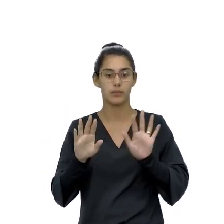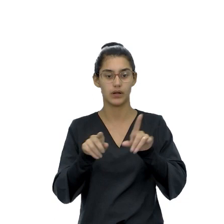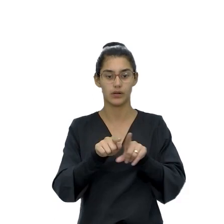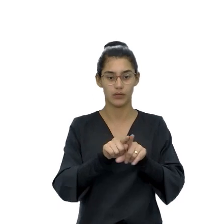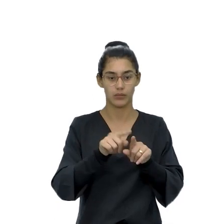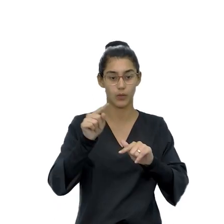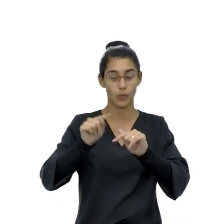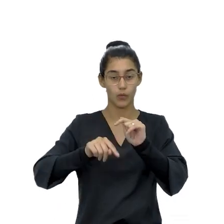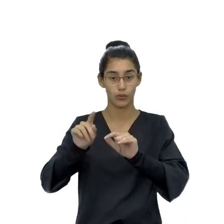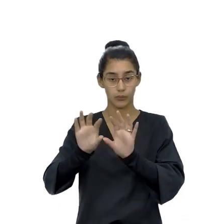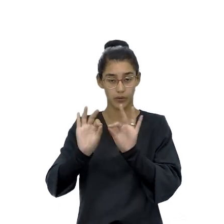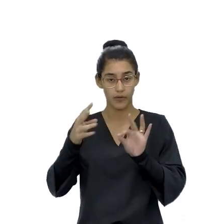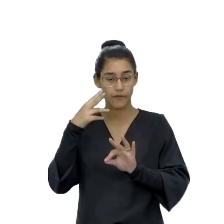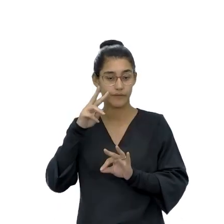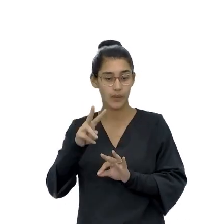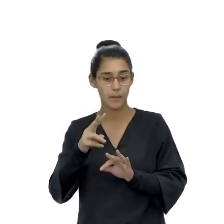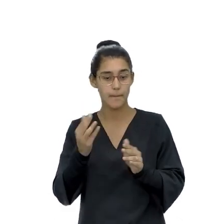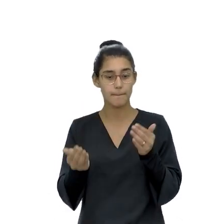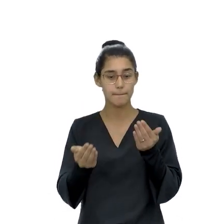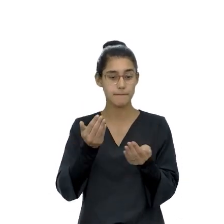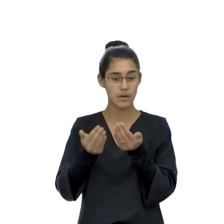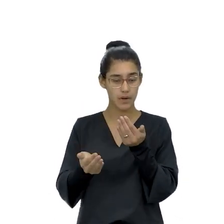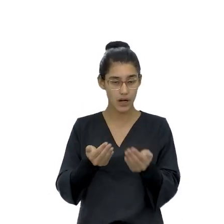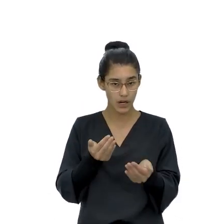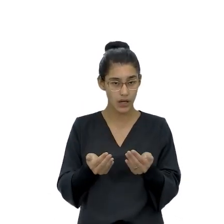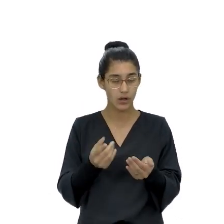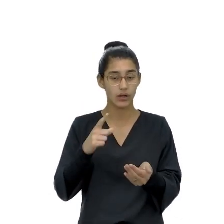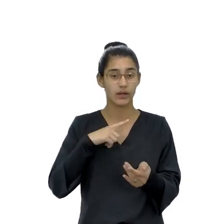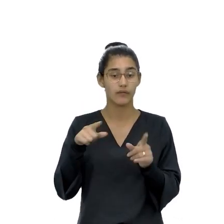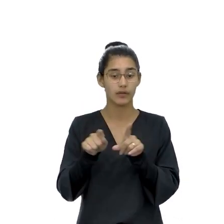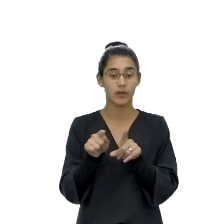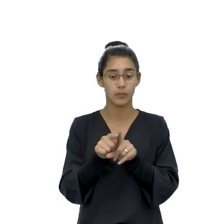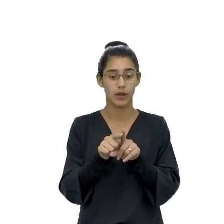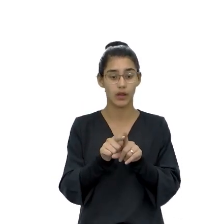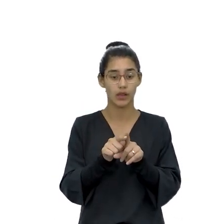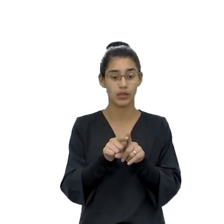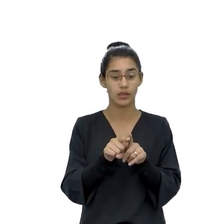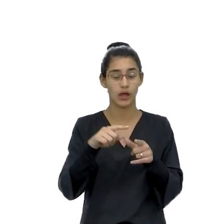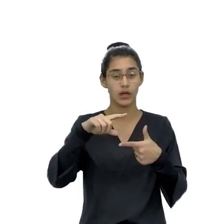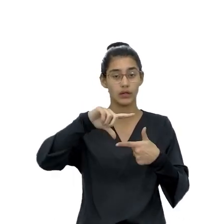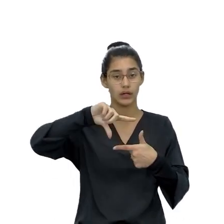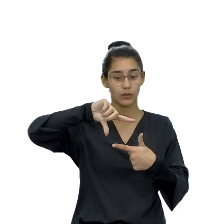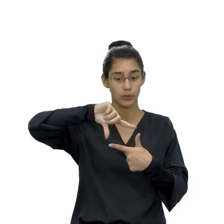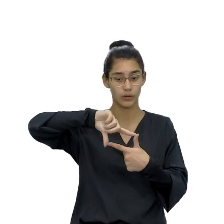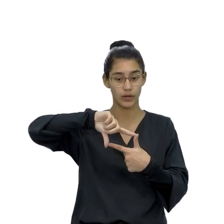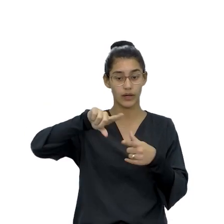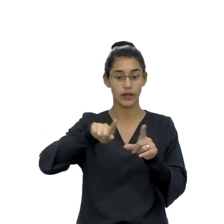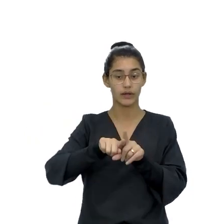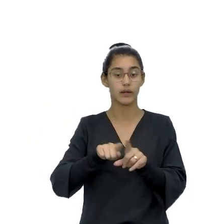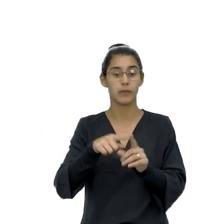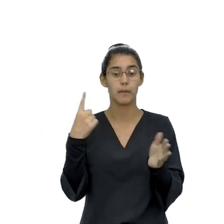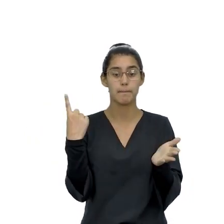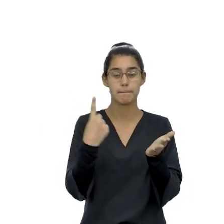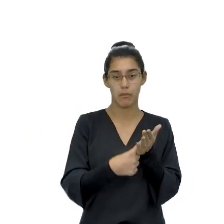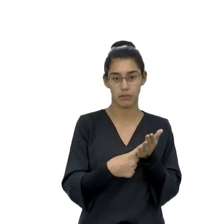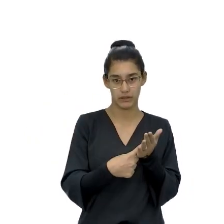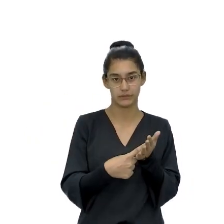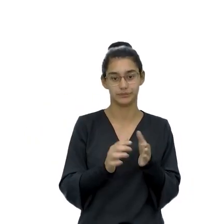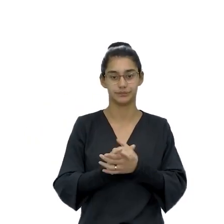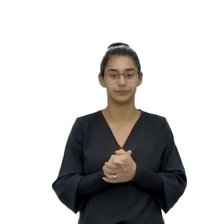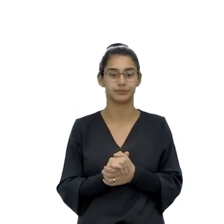medidas. Olhamos para a proporcionalidade da configuração retangular e também para a questão da